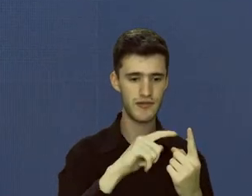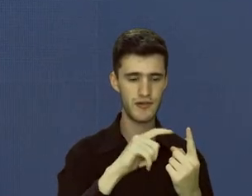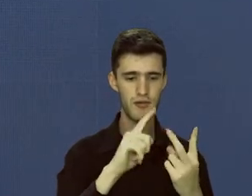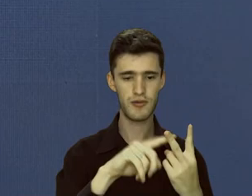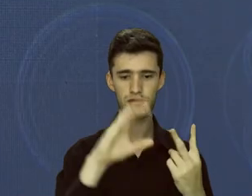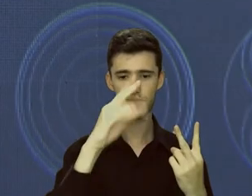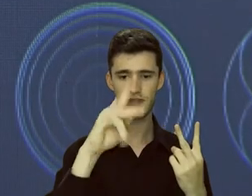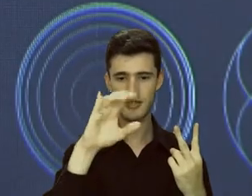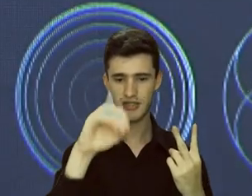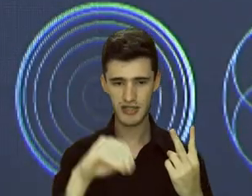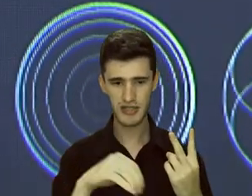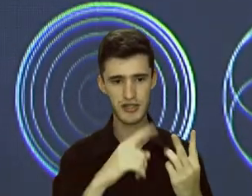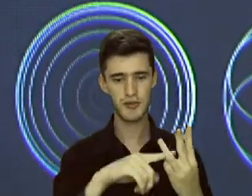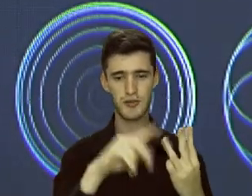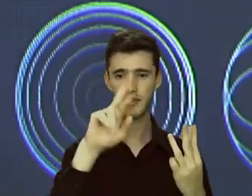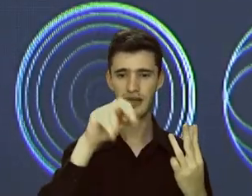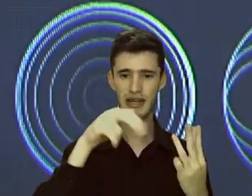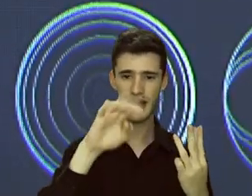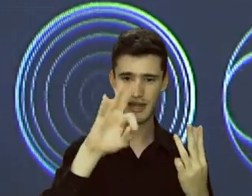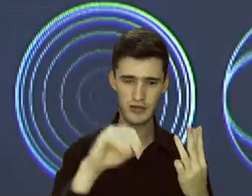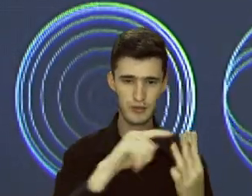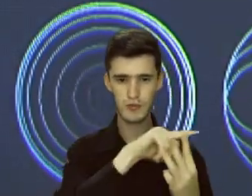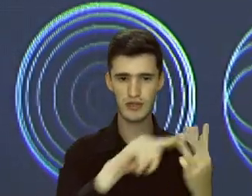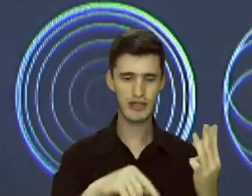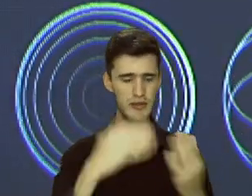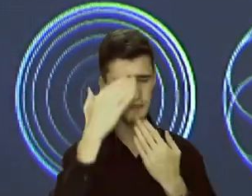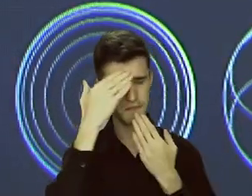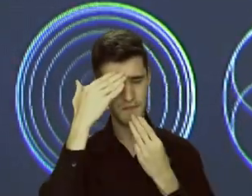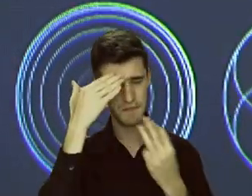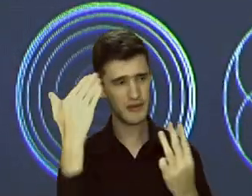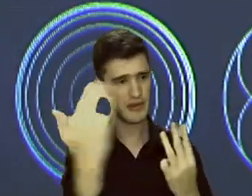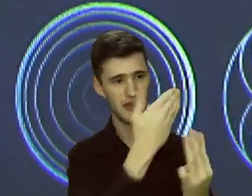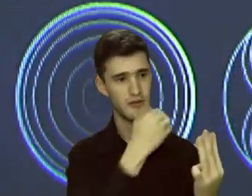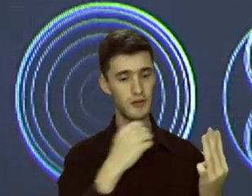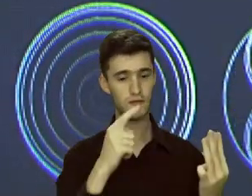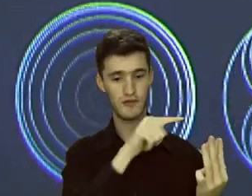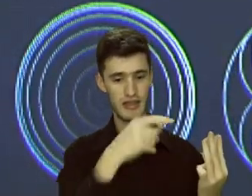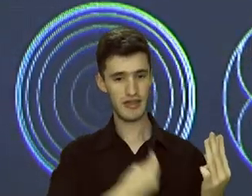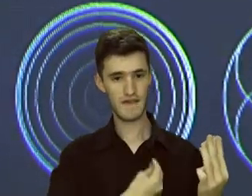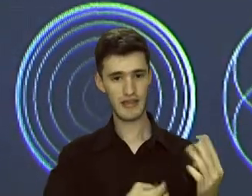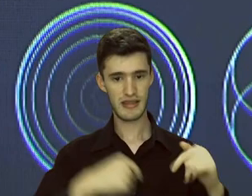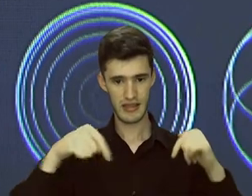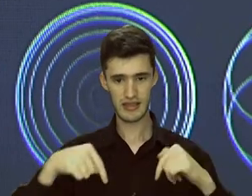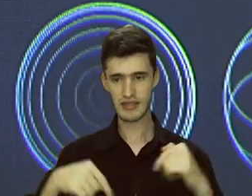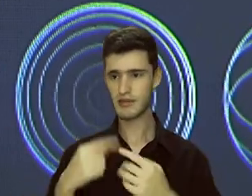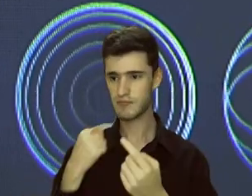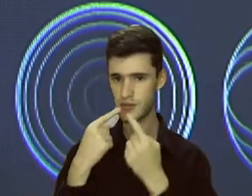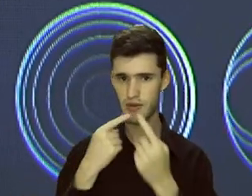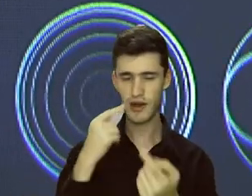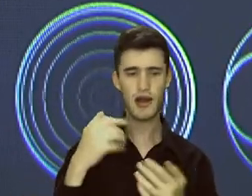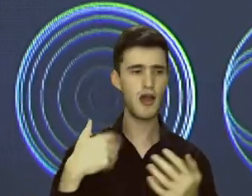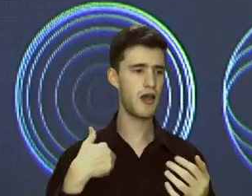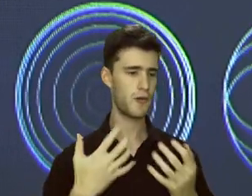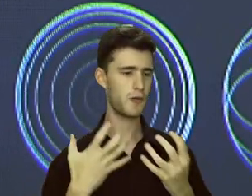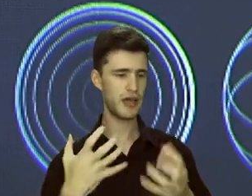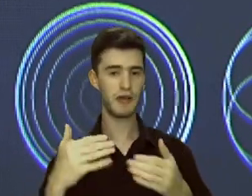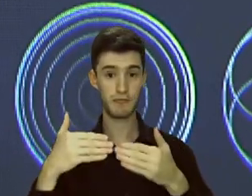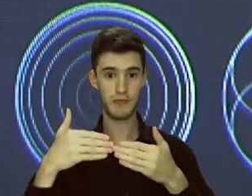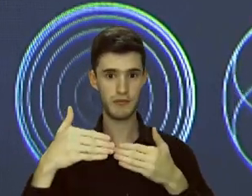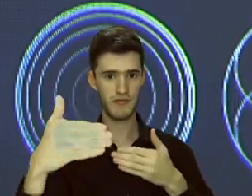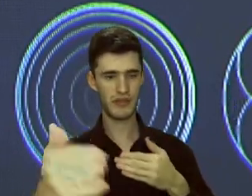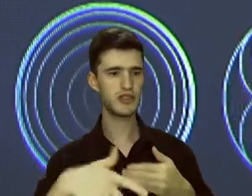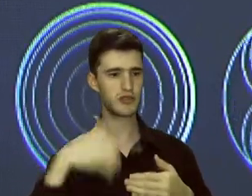obrigado pela pela presença e Espero espero poder ter outras oportunidades aí dessa desse bate-papo rico